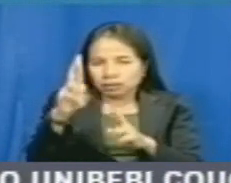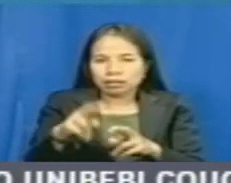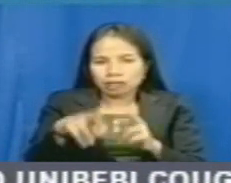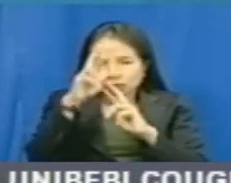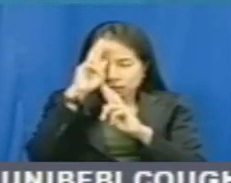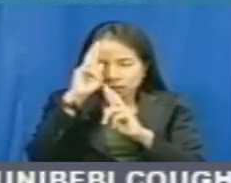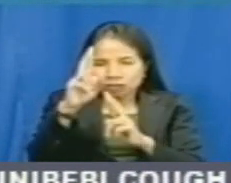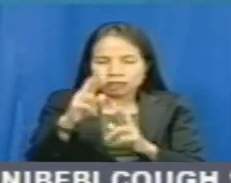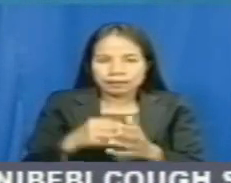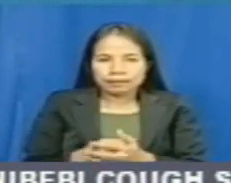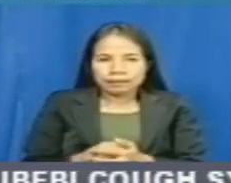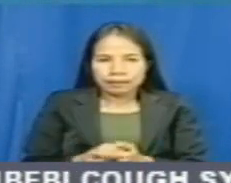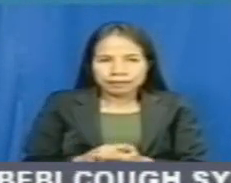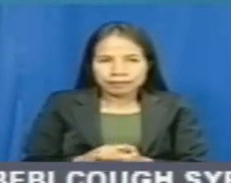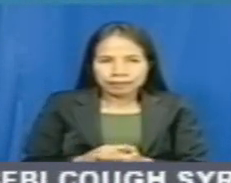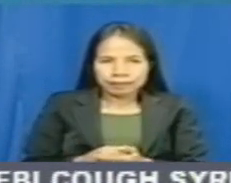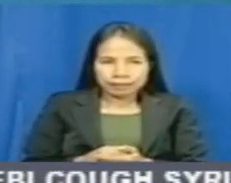Respeita mal o mal, sira.